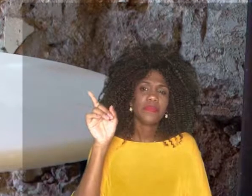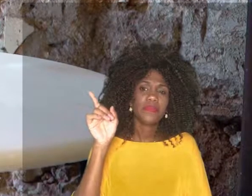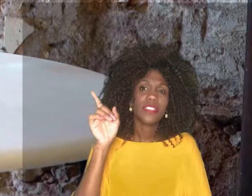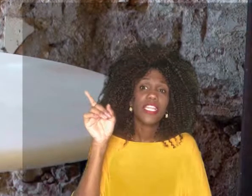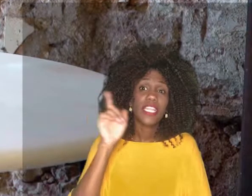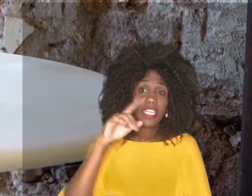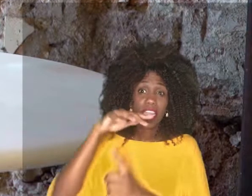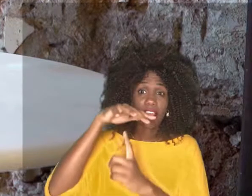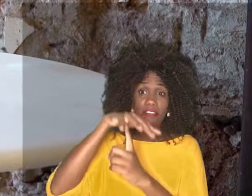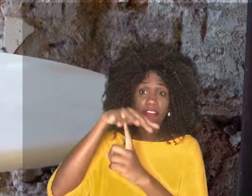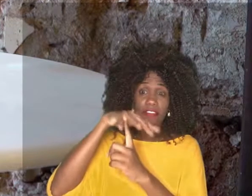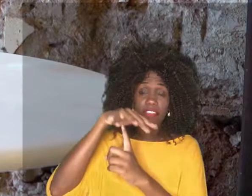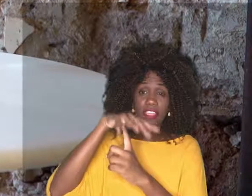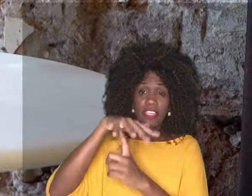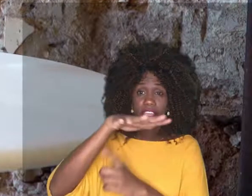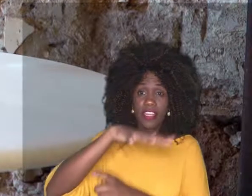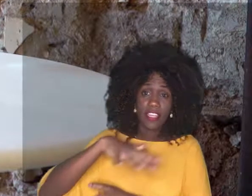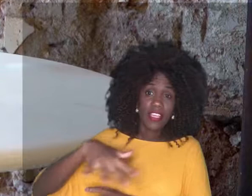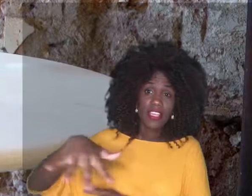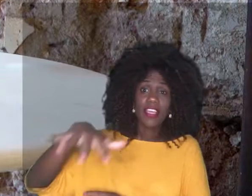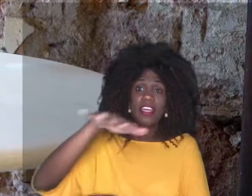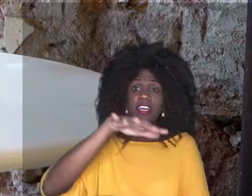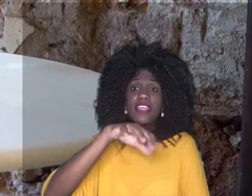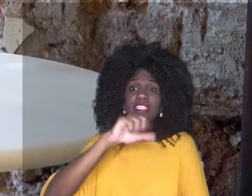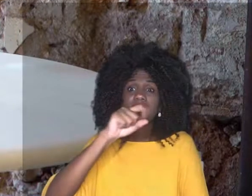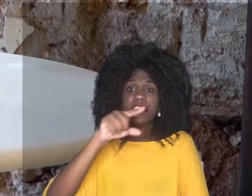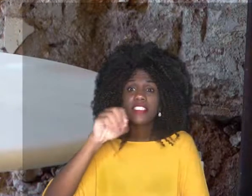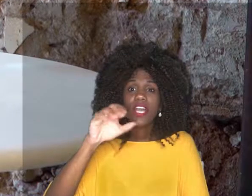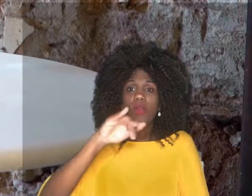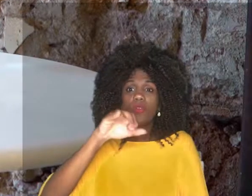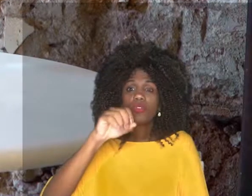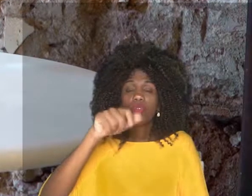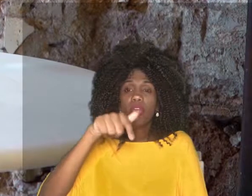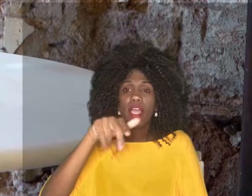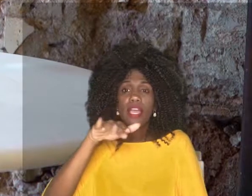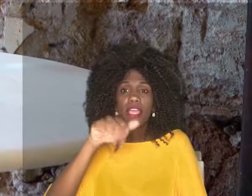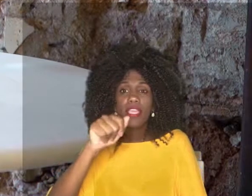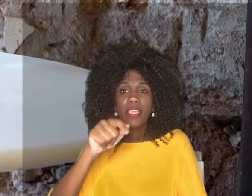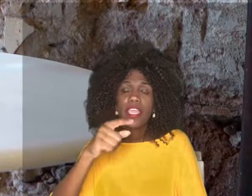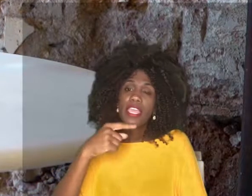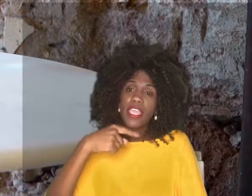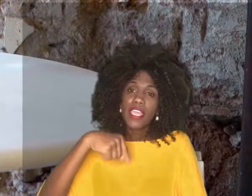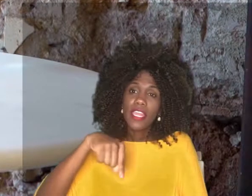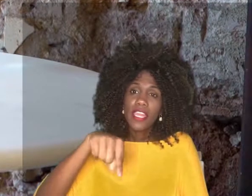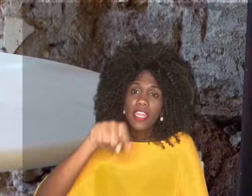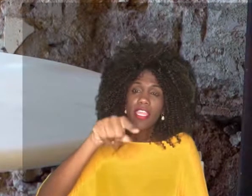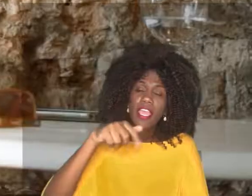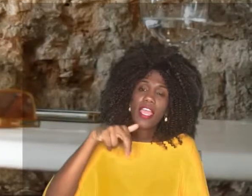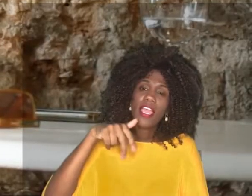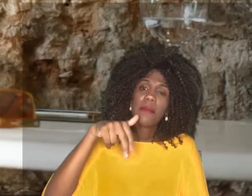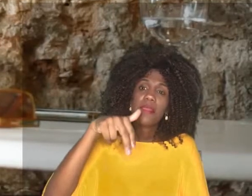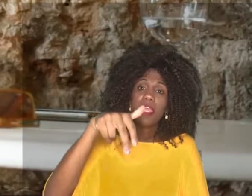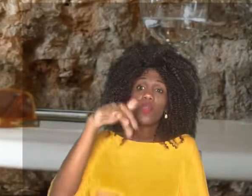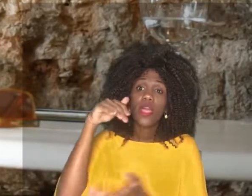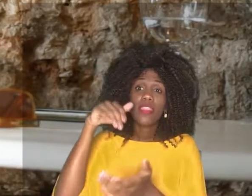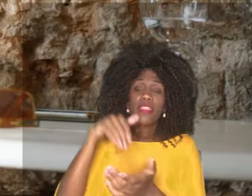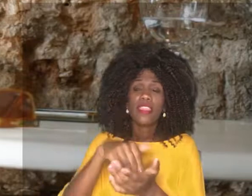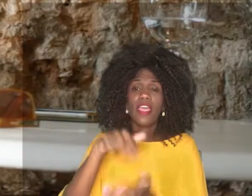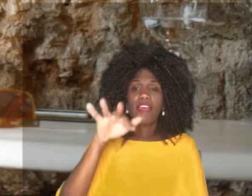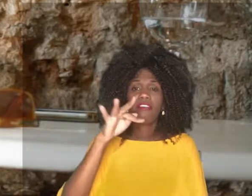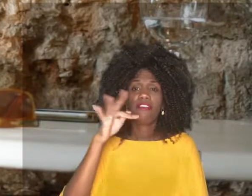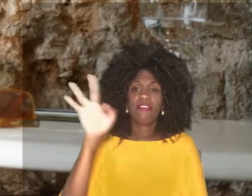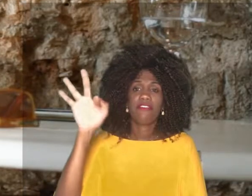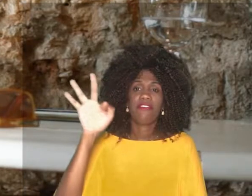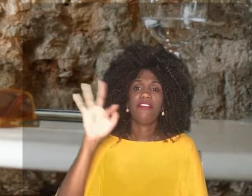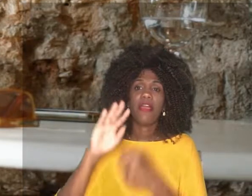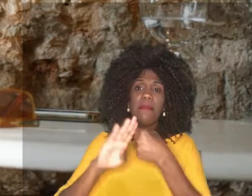em São Joaquim, em Água de Meninos, e vinha caminhando até passar pela Federação. E